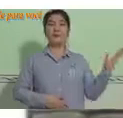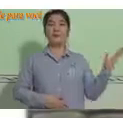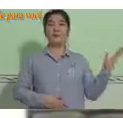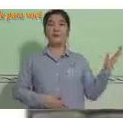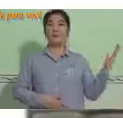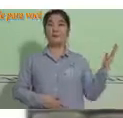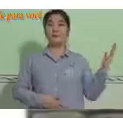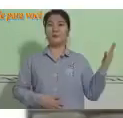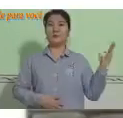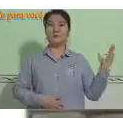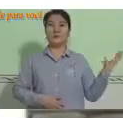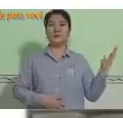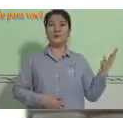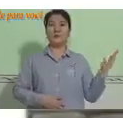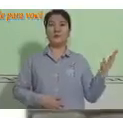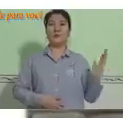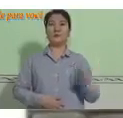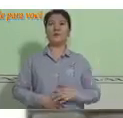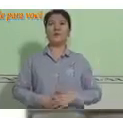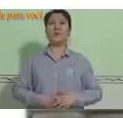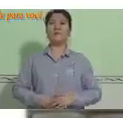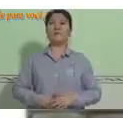BNEF e acento agudo